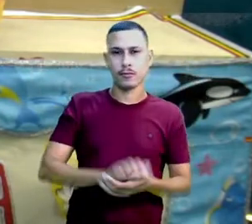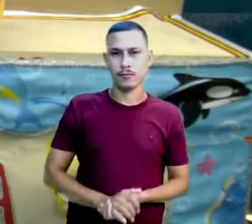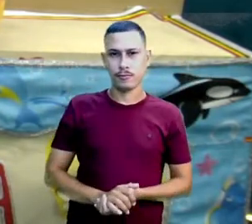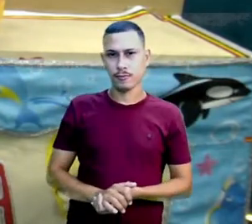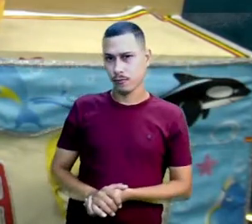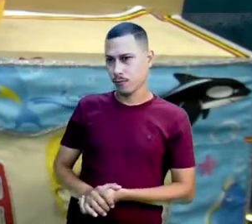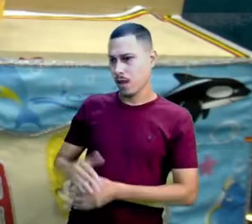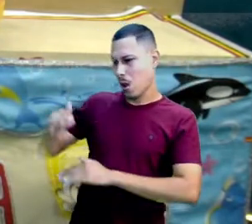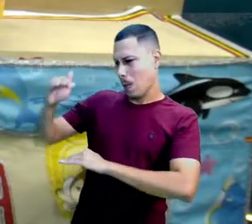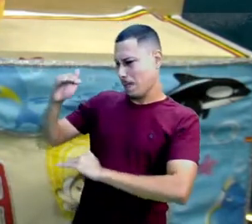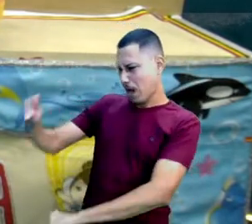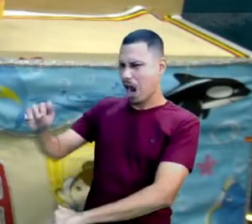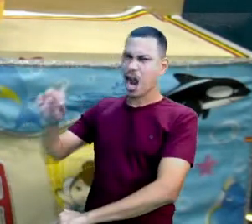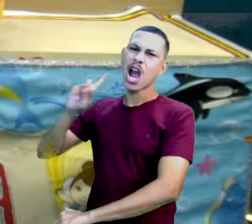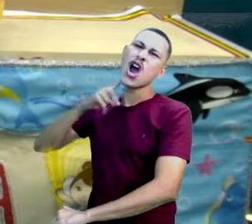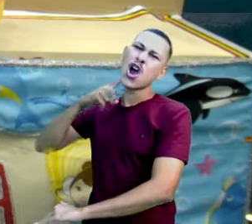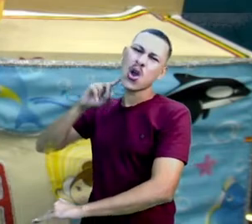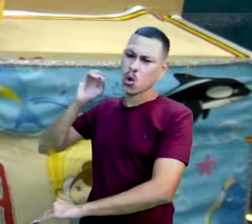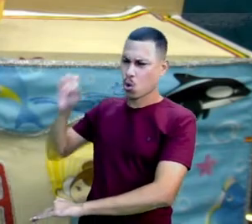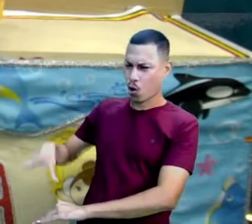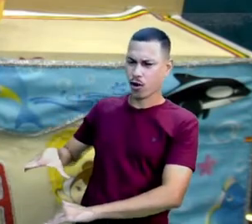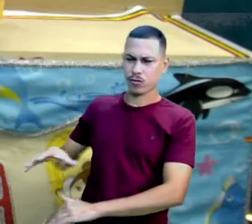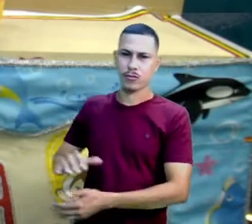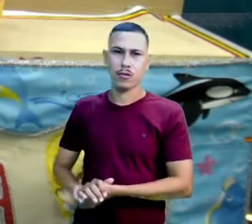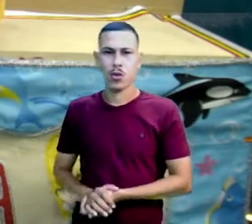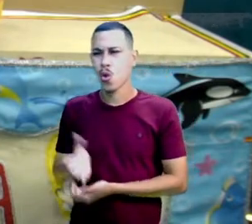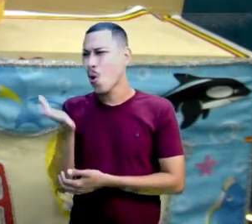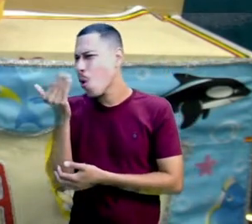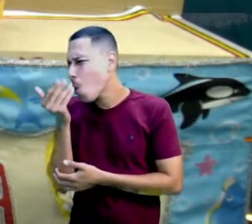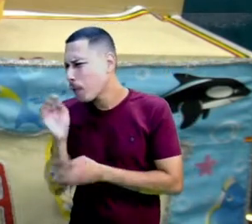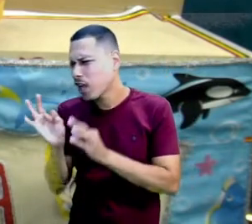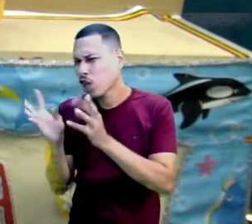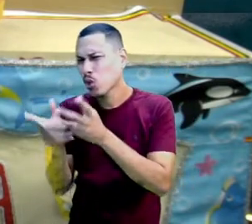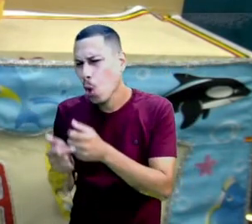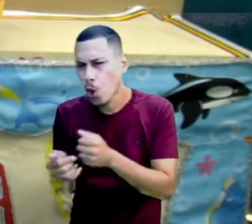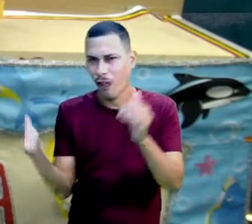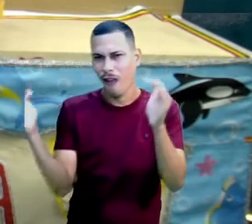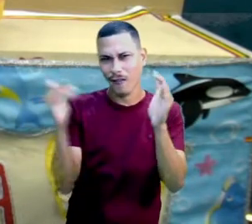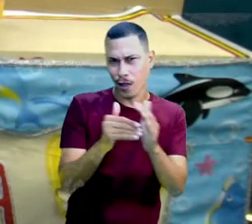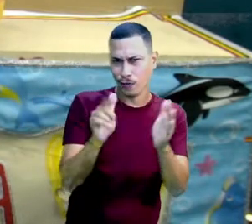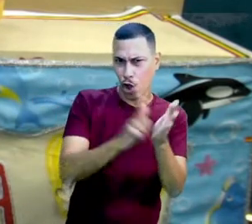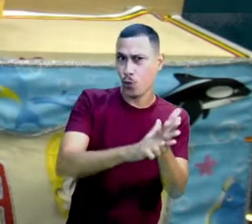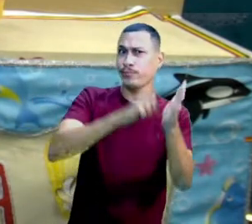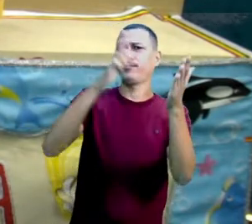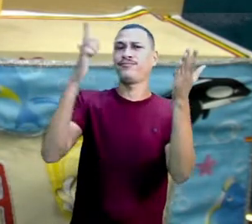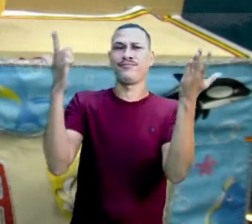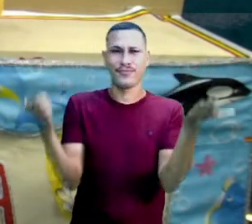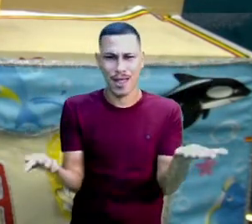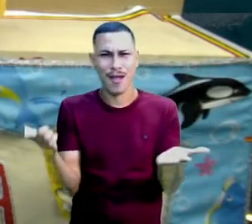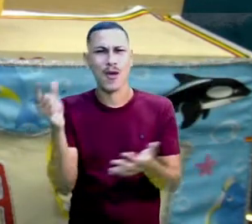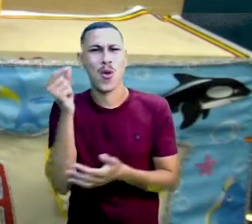Ele comeu tudo que encontrou, até jornal. Ele comeu.